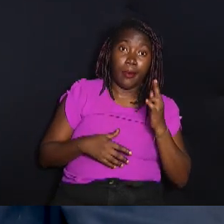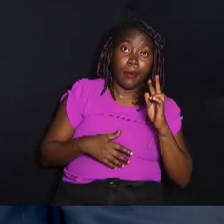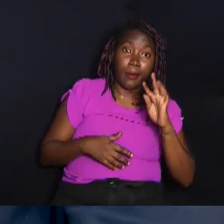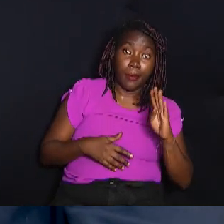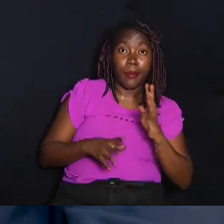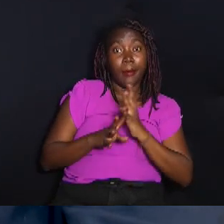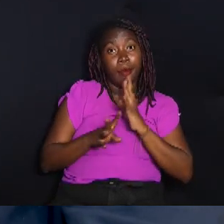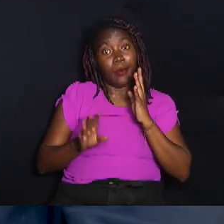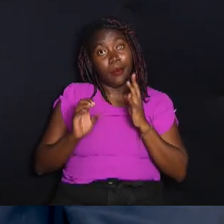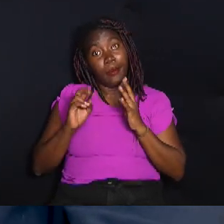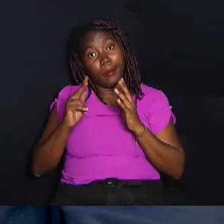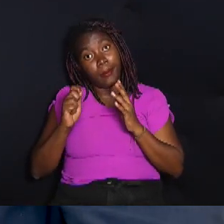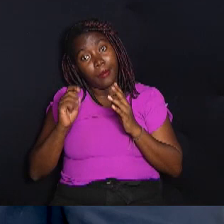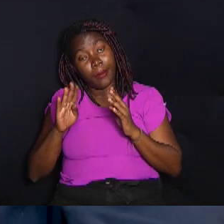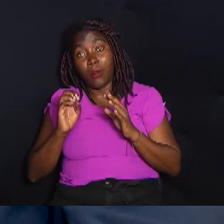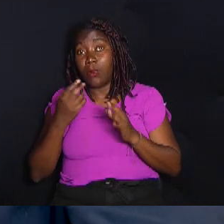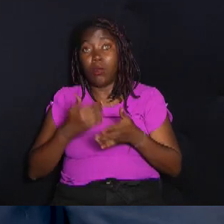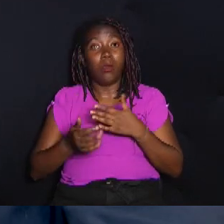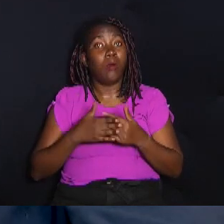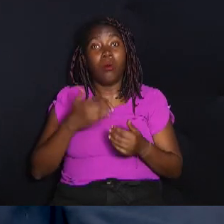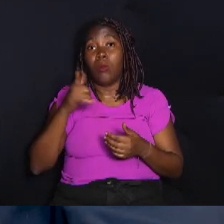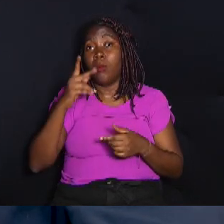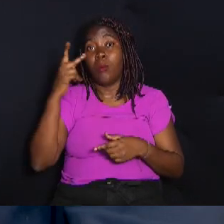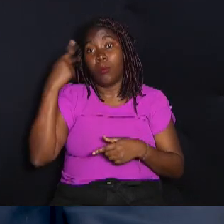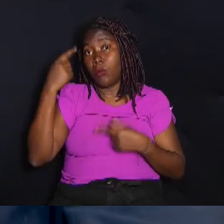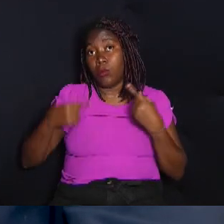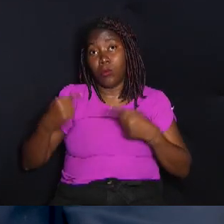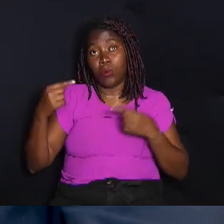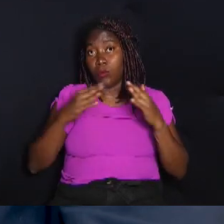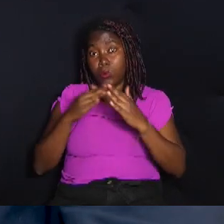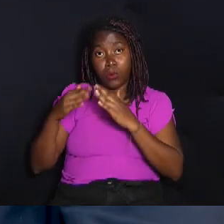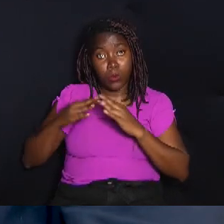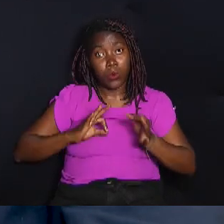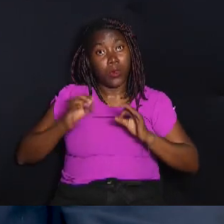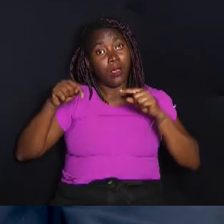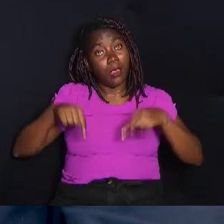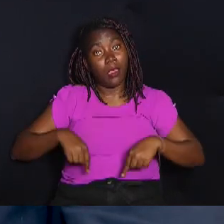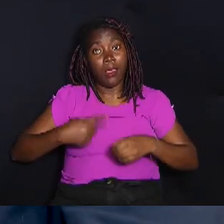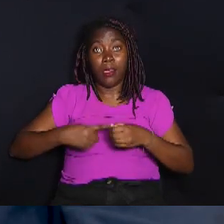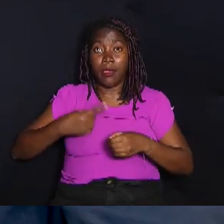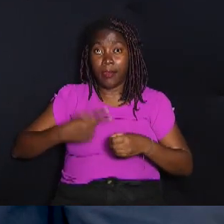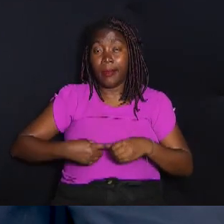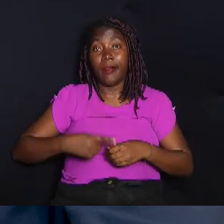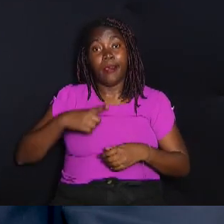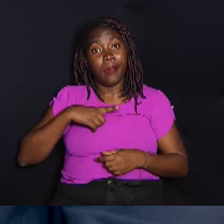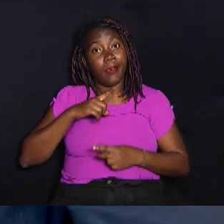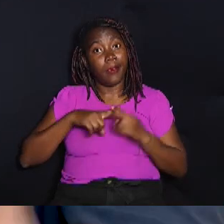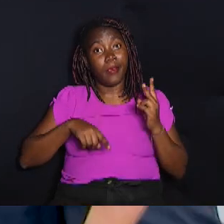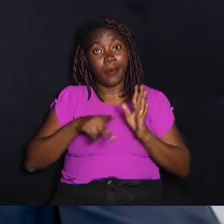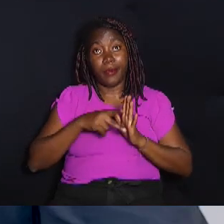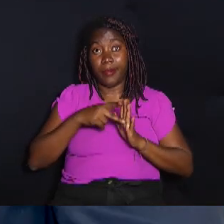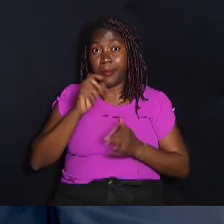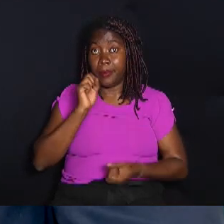da fila da COAB ou seja qualquer outra política Habitacional que seja feita aqui na cidade de Campinas Eu tenho dois